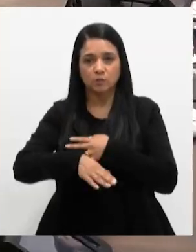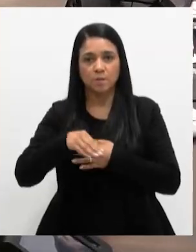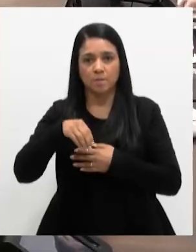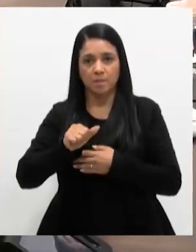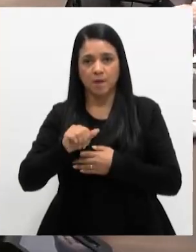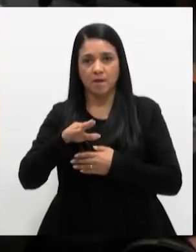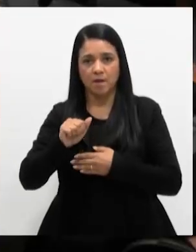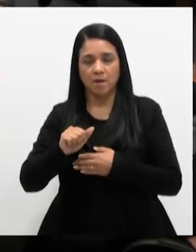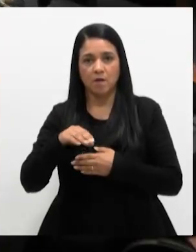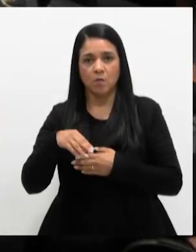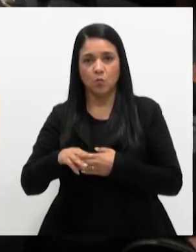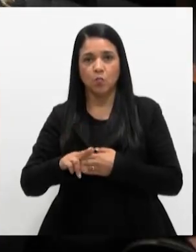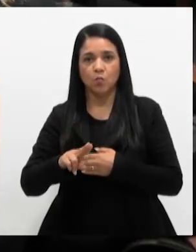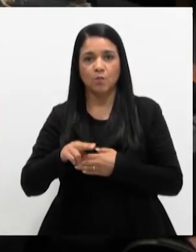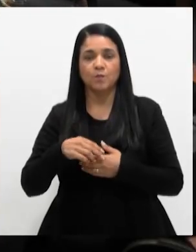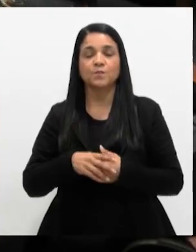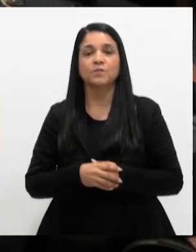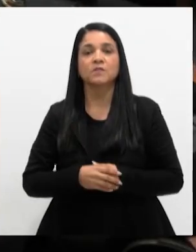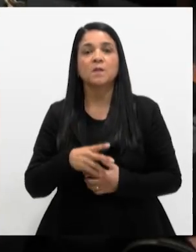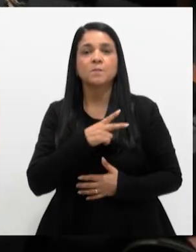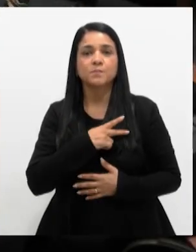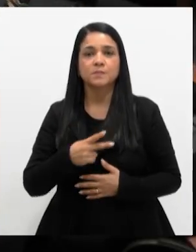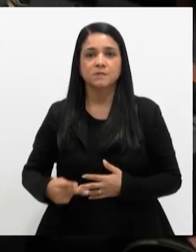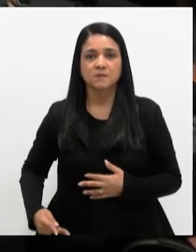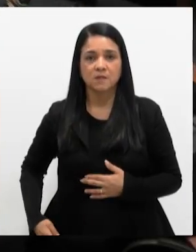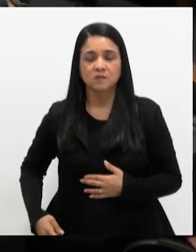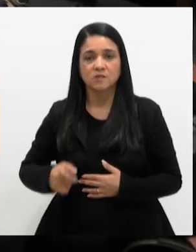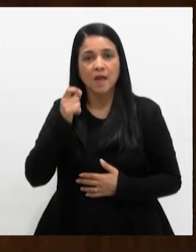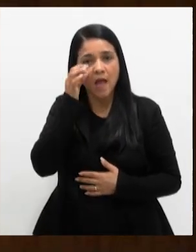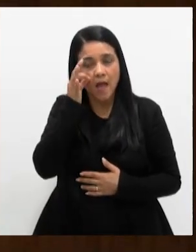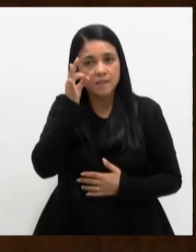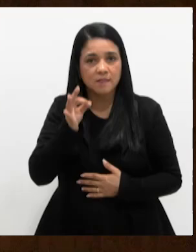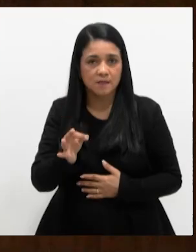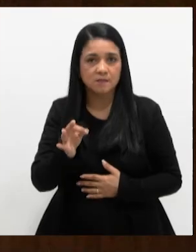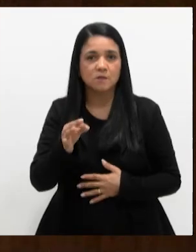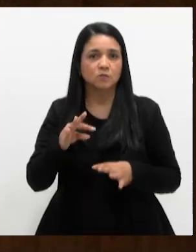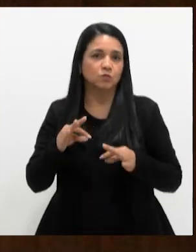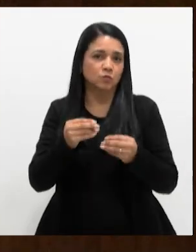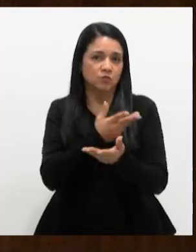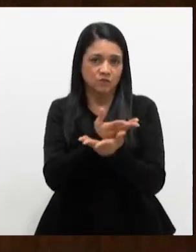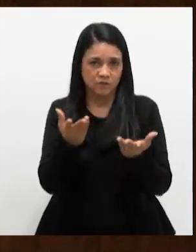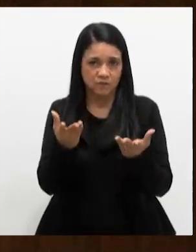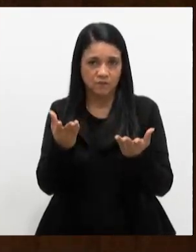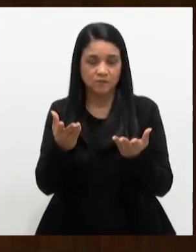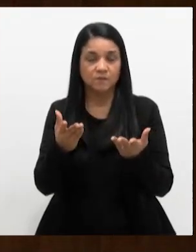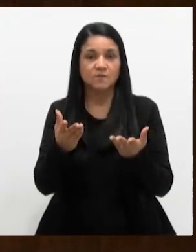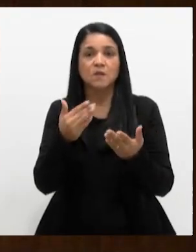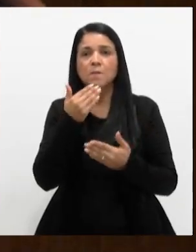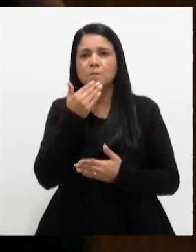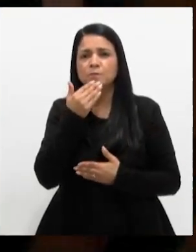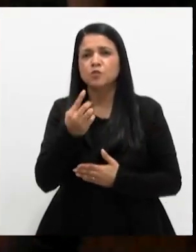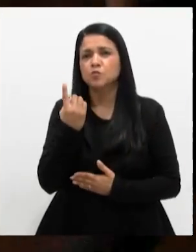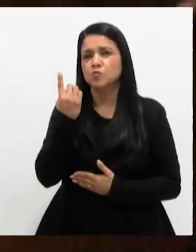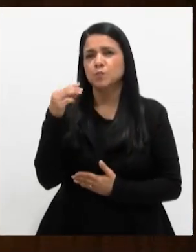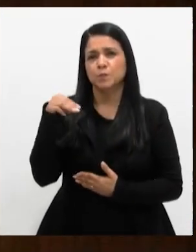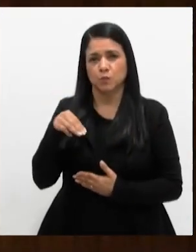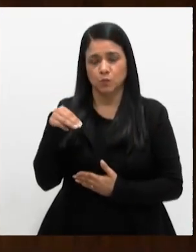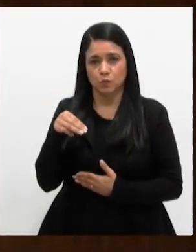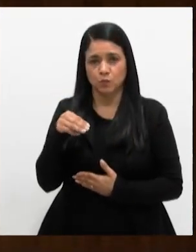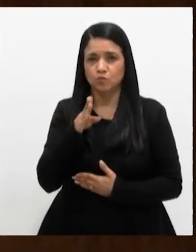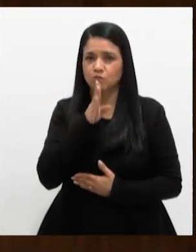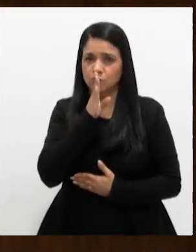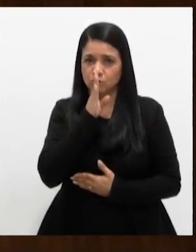Marcelo Dino, desculpa. Presidente, gostaria apenas da atenção de todos os deputados aqui e pedir 1 minuto de silêncio,